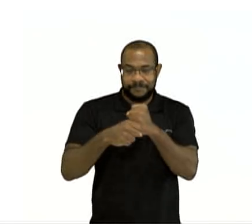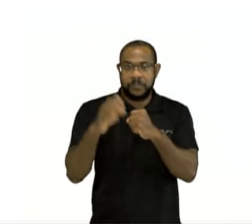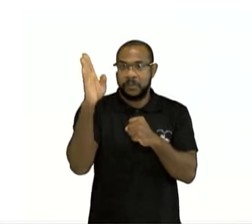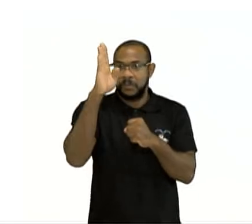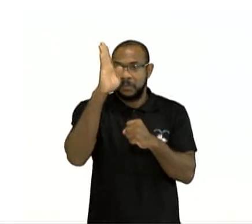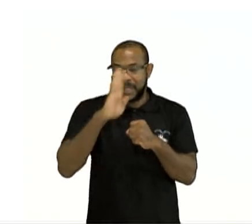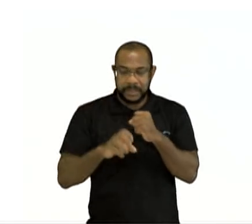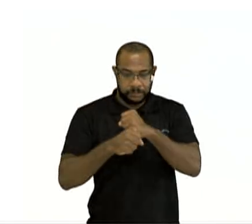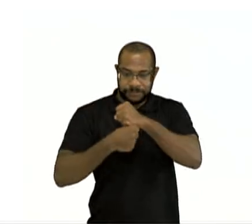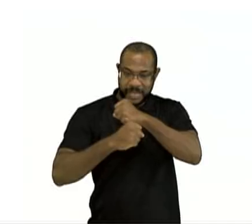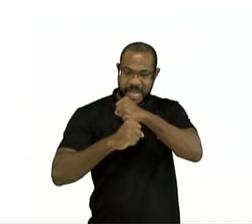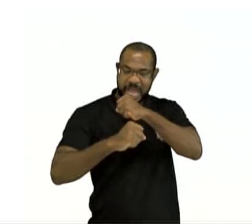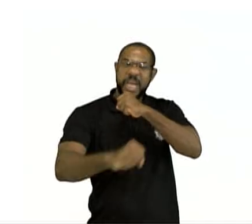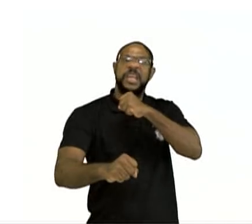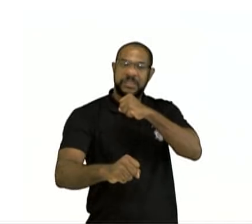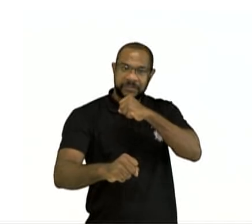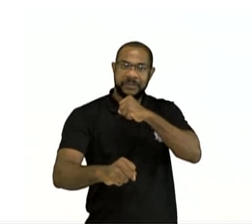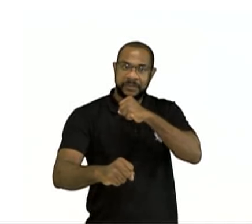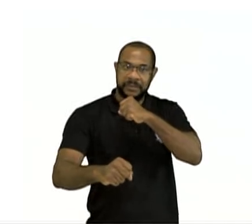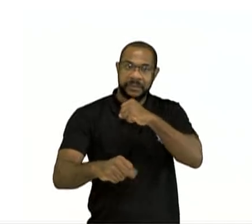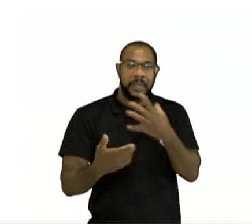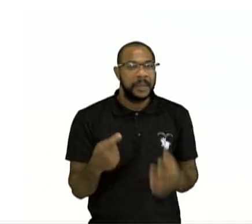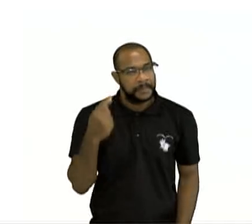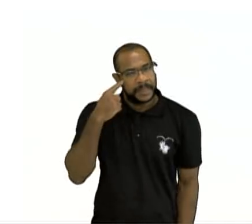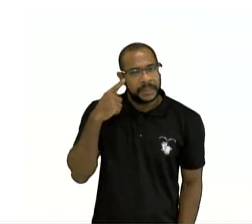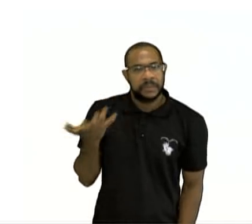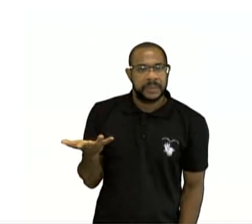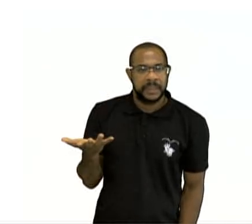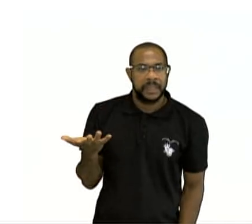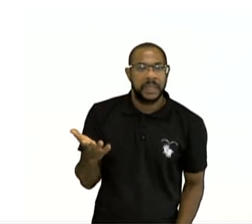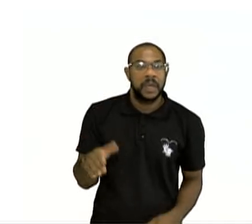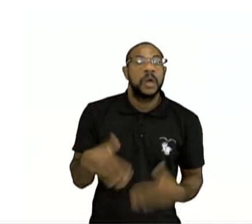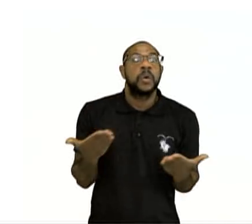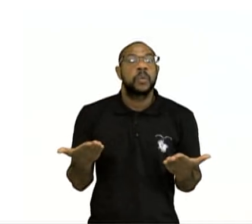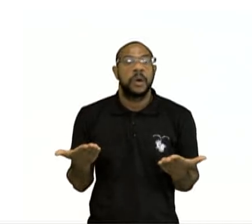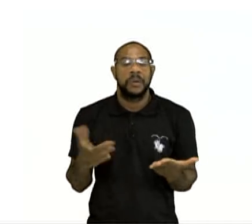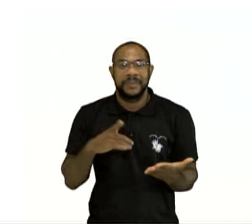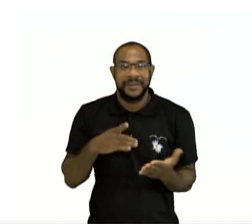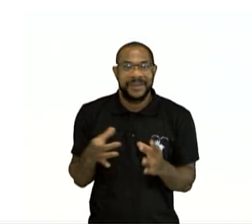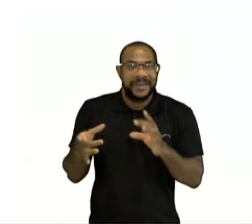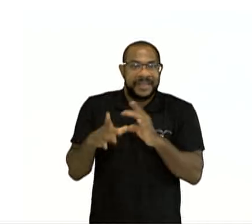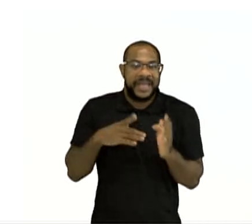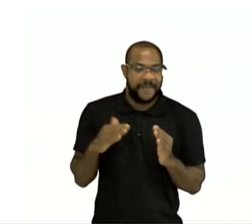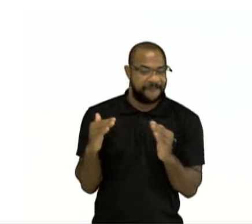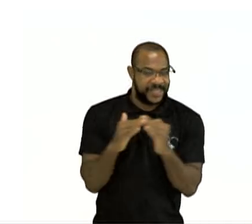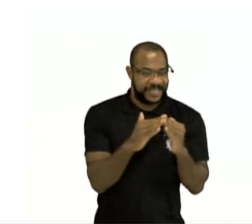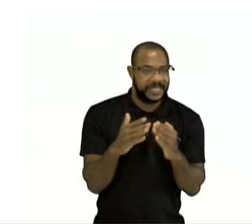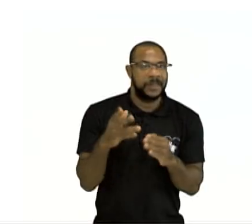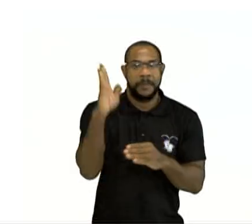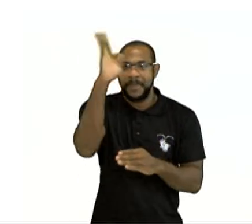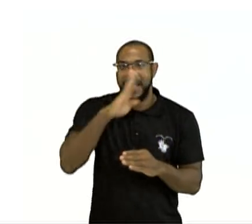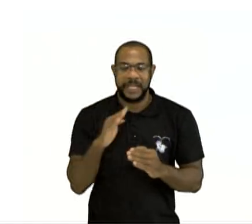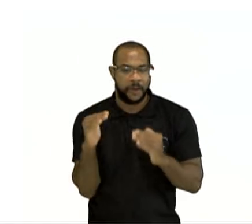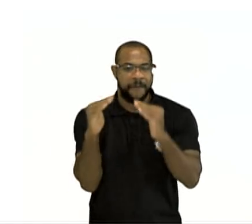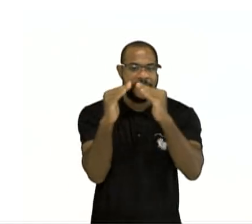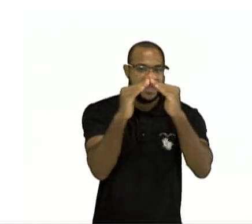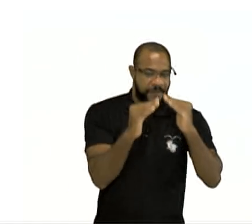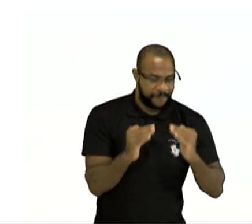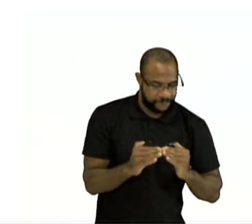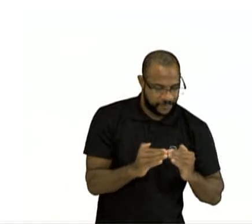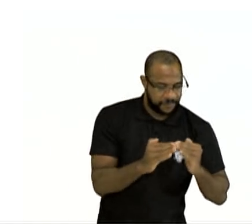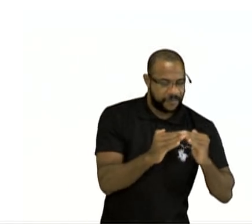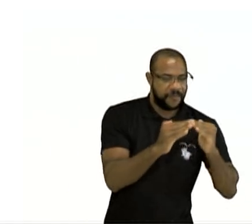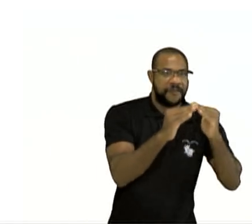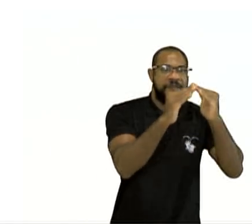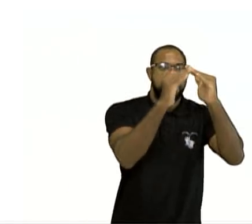muito extenso. Então, pensando nisso, faz fronteira com muitos países, com todos os países da porção sul do